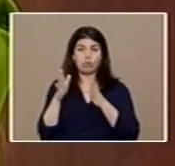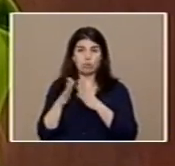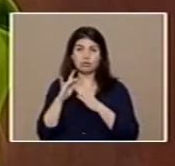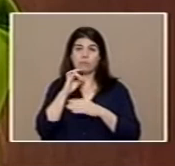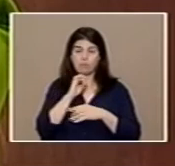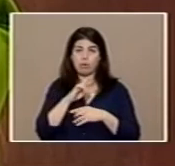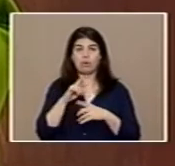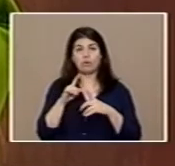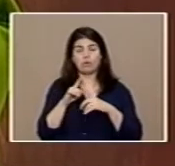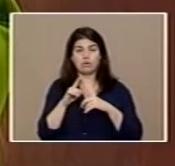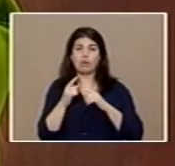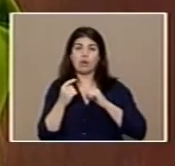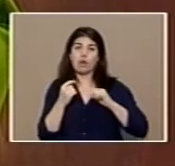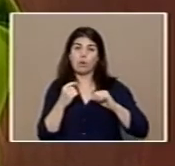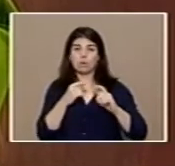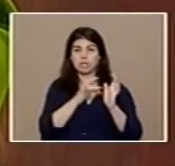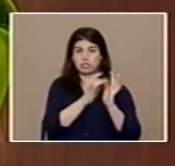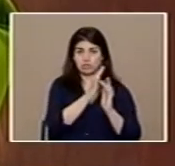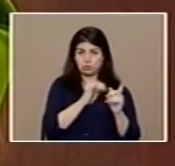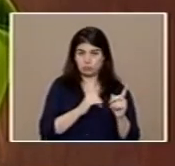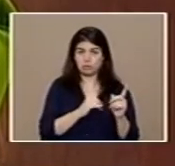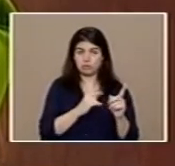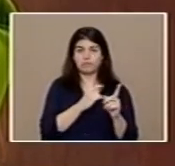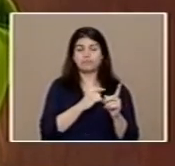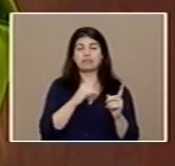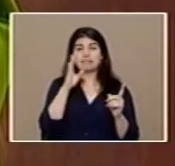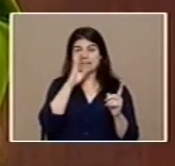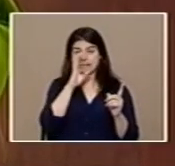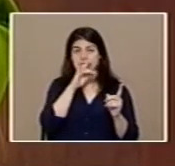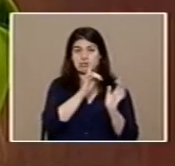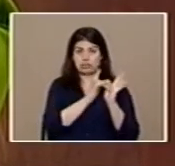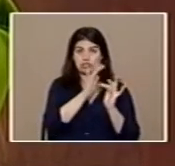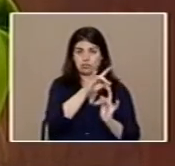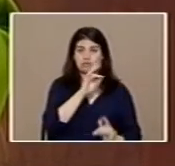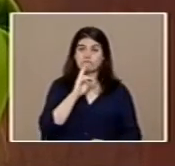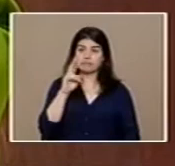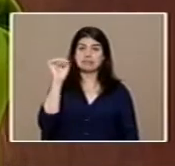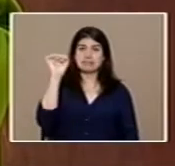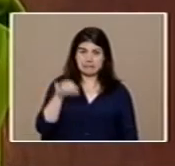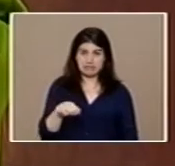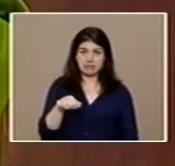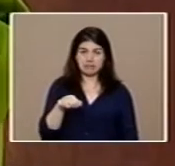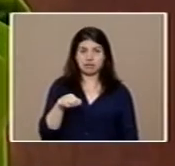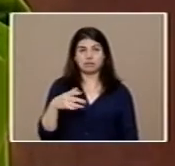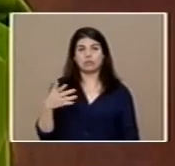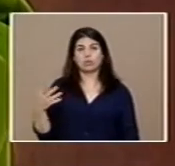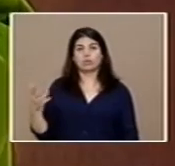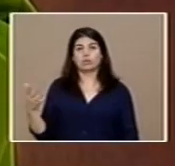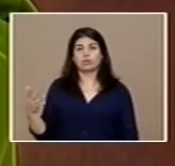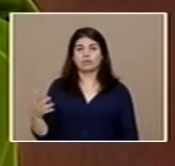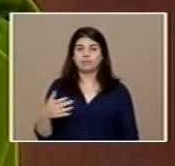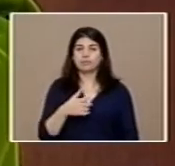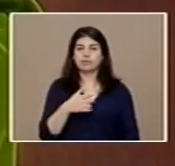contra ele e se dizia que sim bom então a sua mensagem de salvação toda a sua